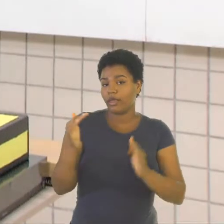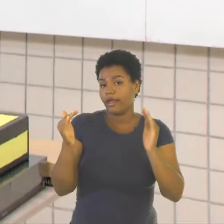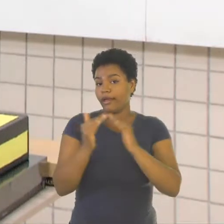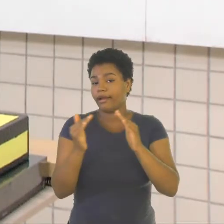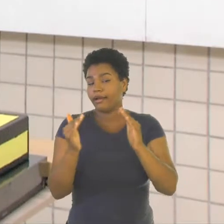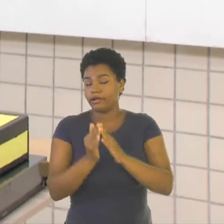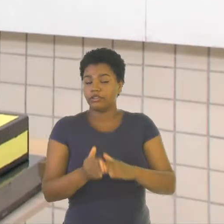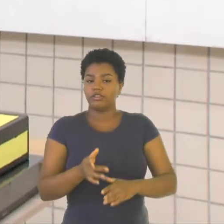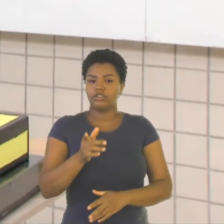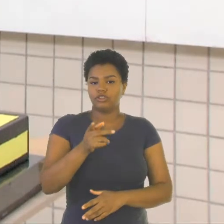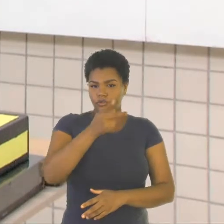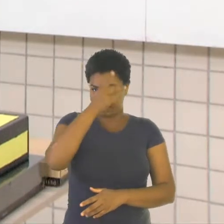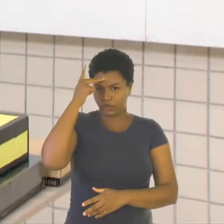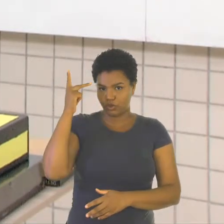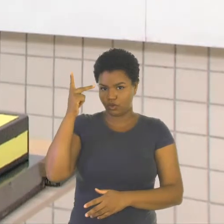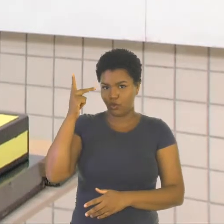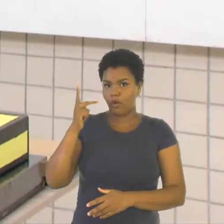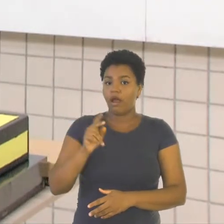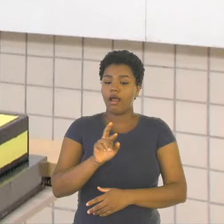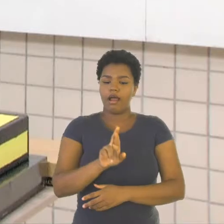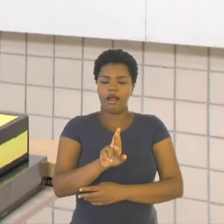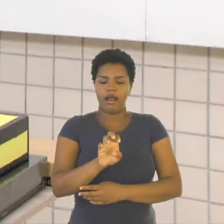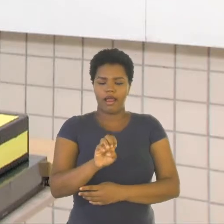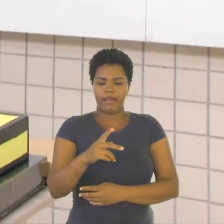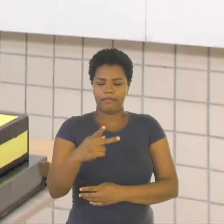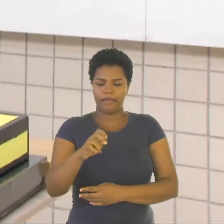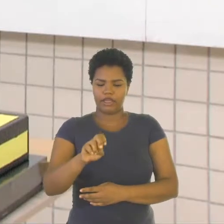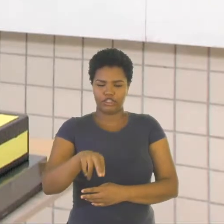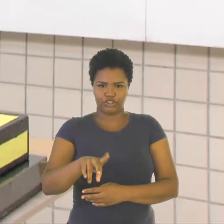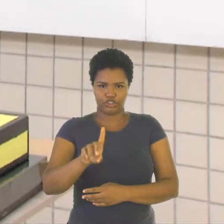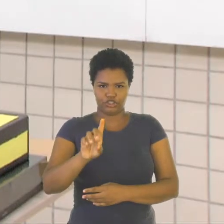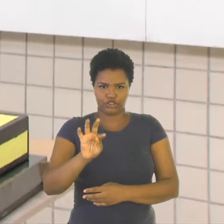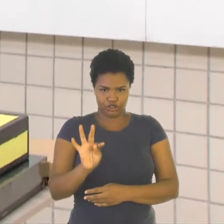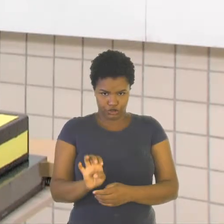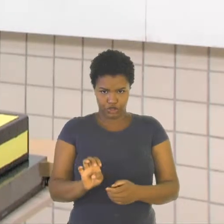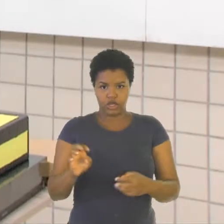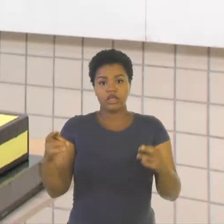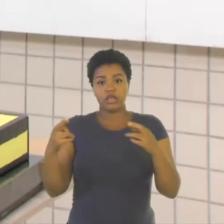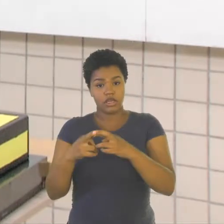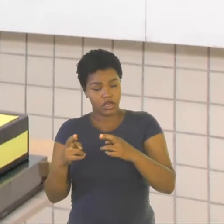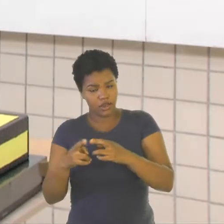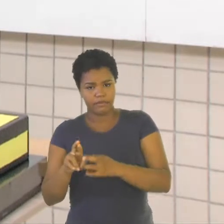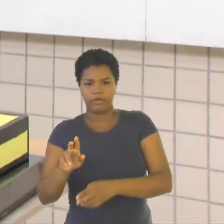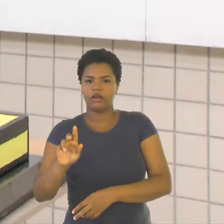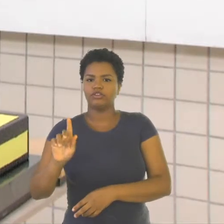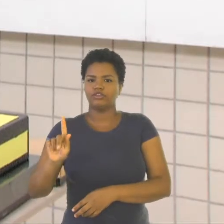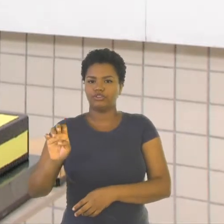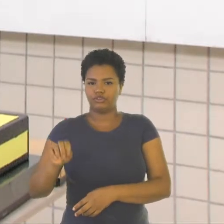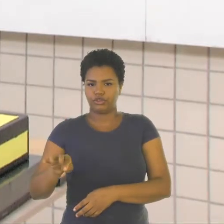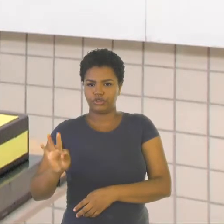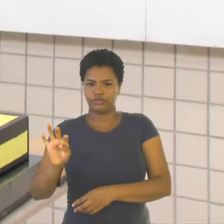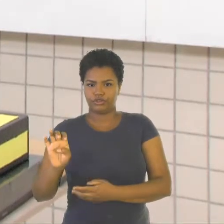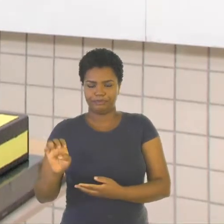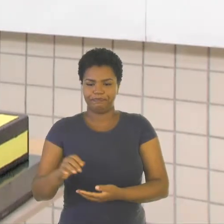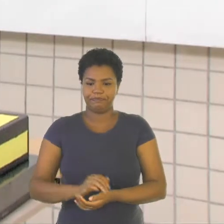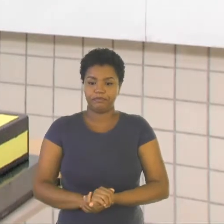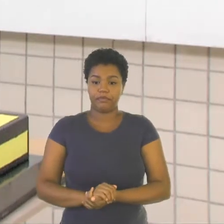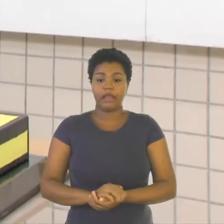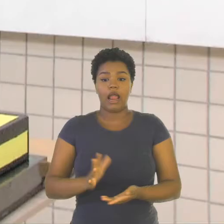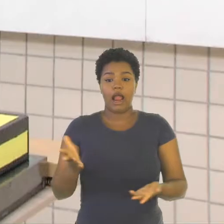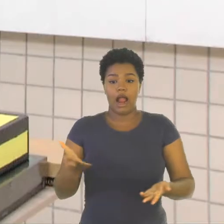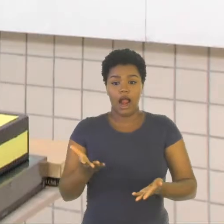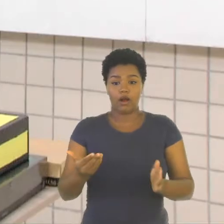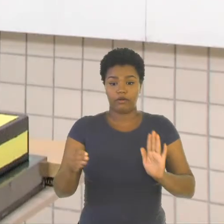repente rima com gente, viu? Na nossa próxima atividade, nós vamos enumerar. O que é